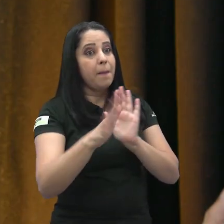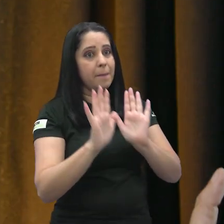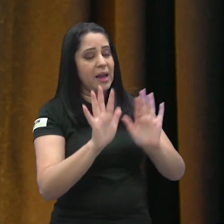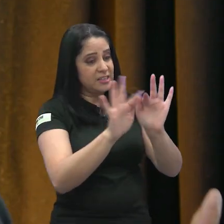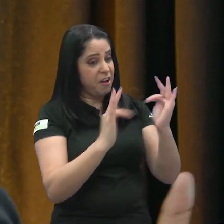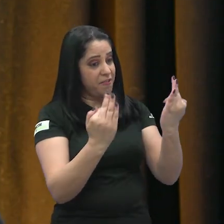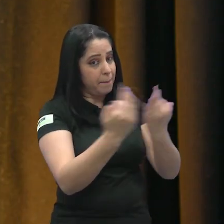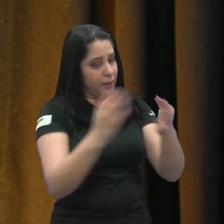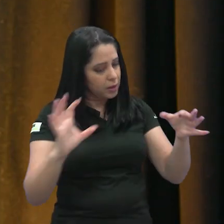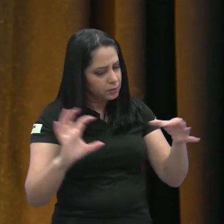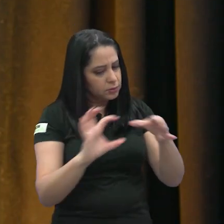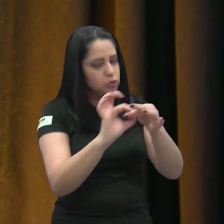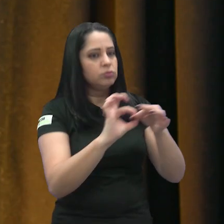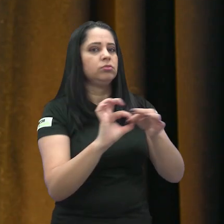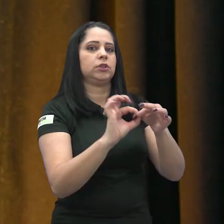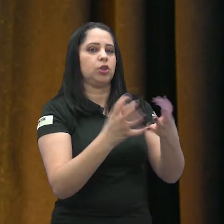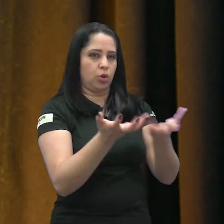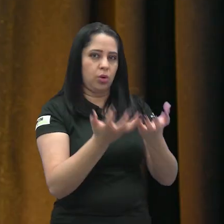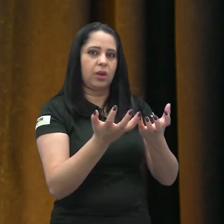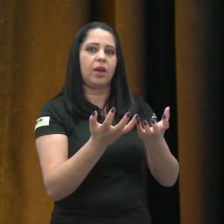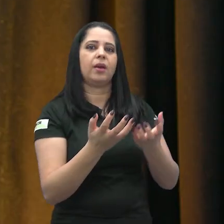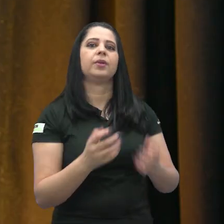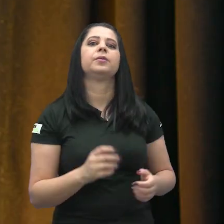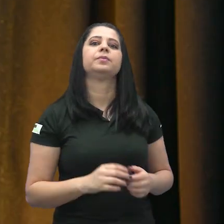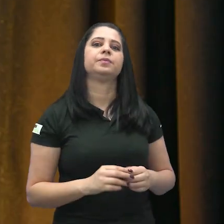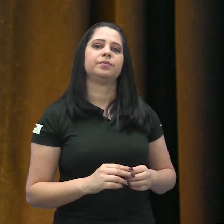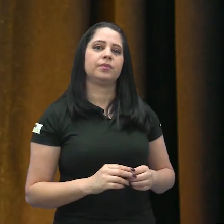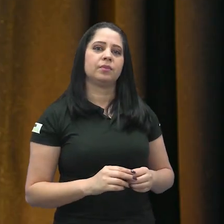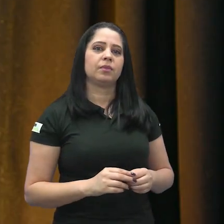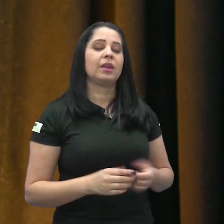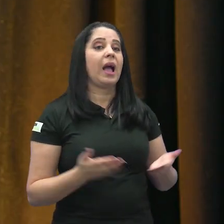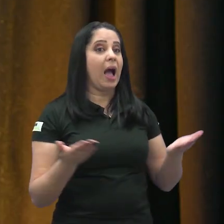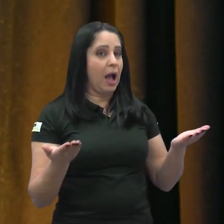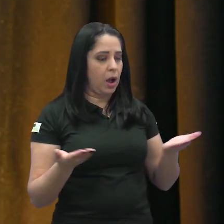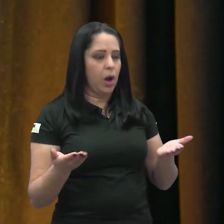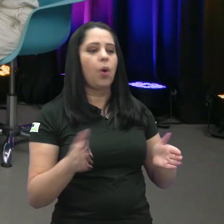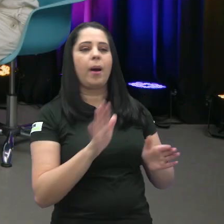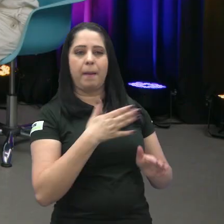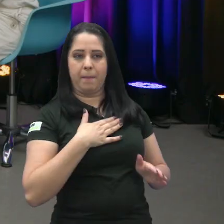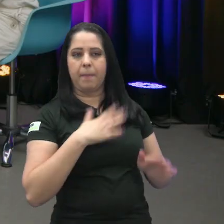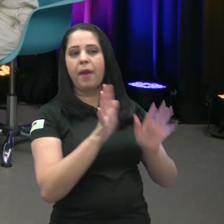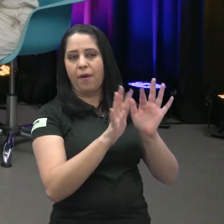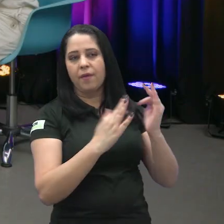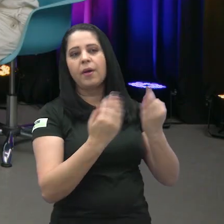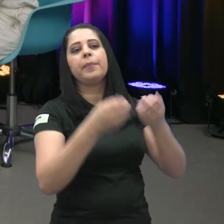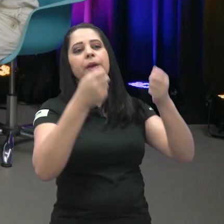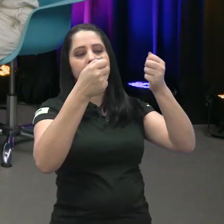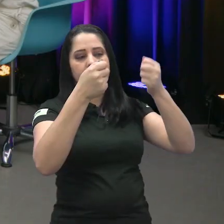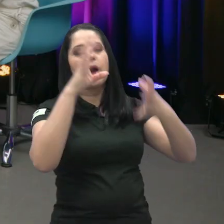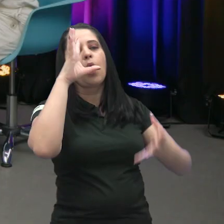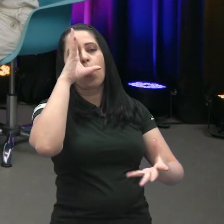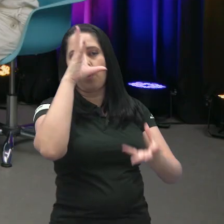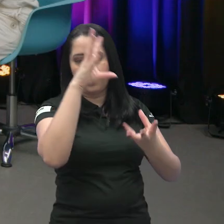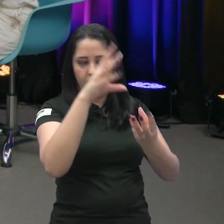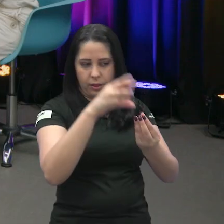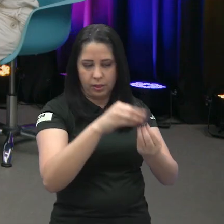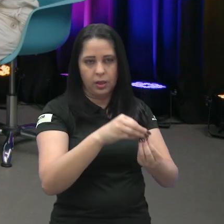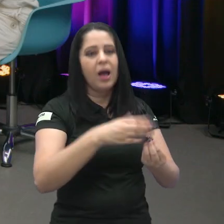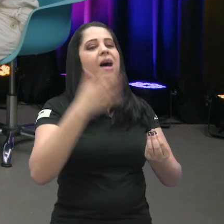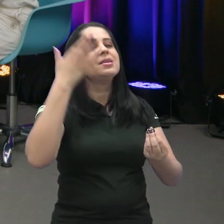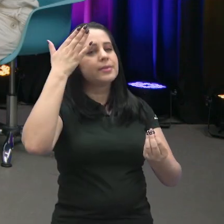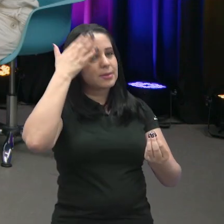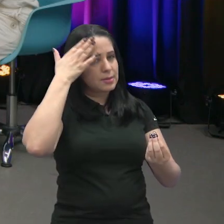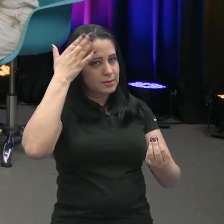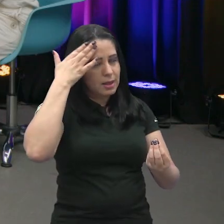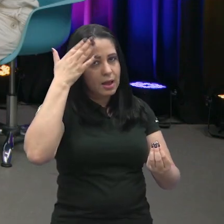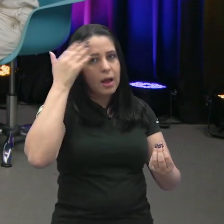trás, mas juntos. Mas hoje é uma coisa bem equacionada. Que já flui, né? As pessoas entendem meu dia a